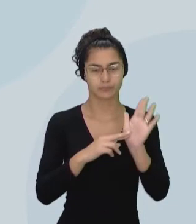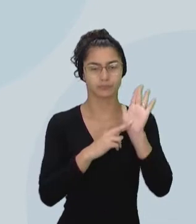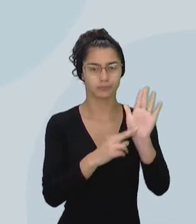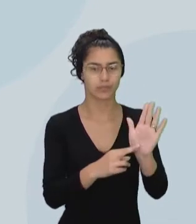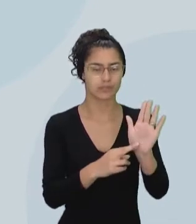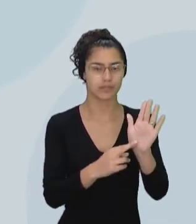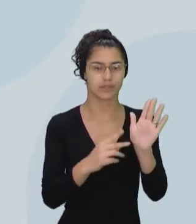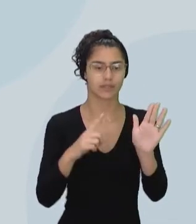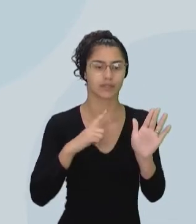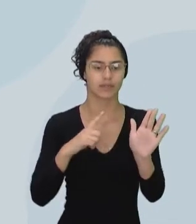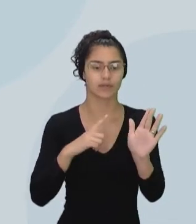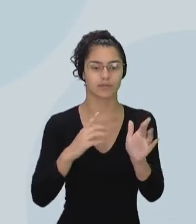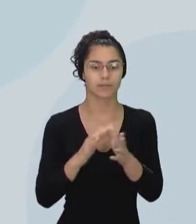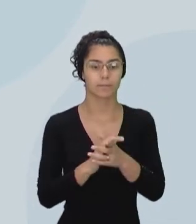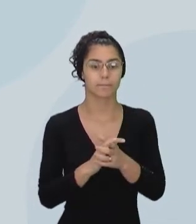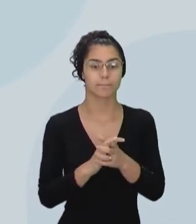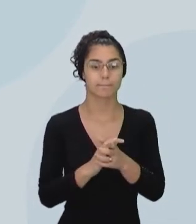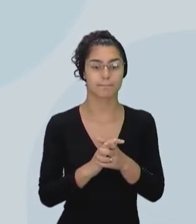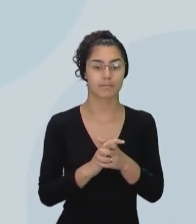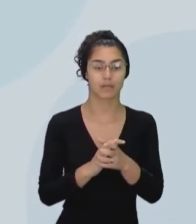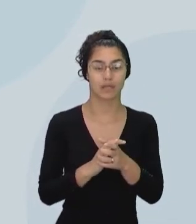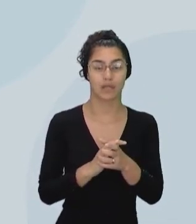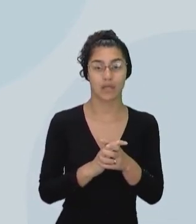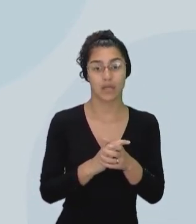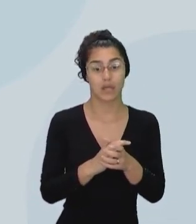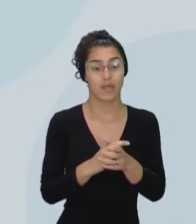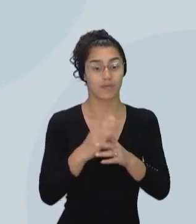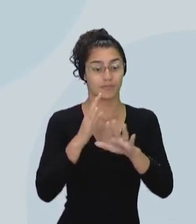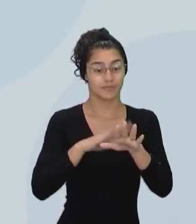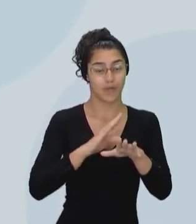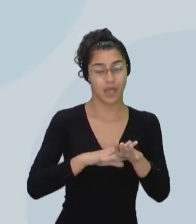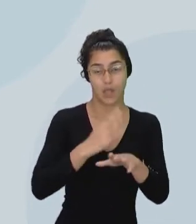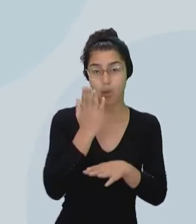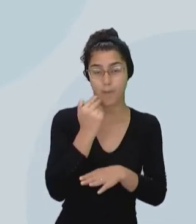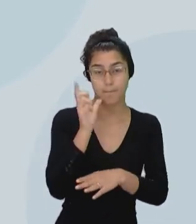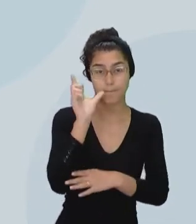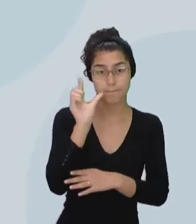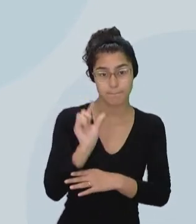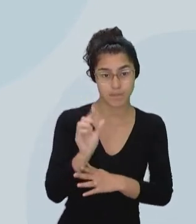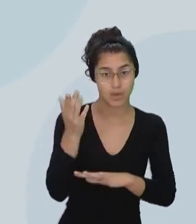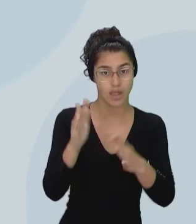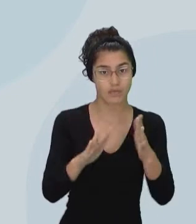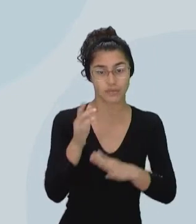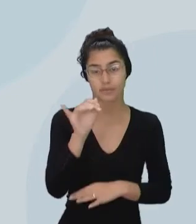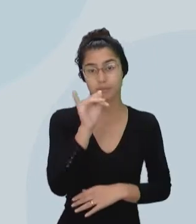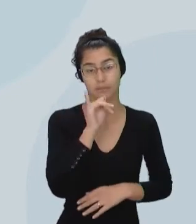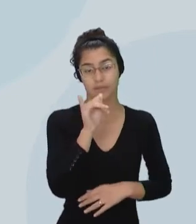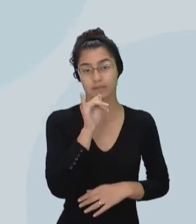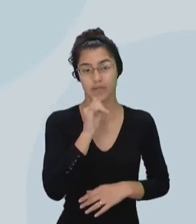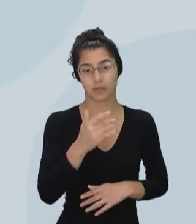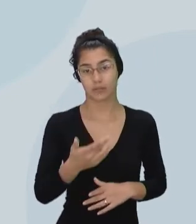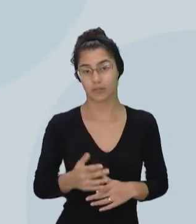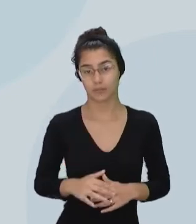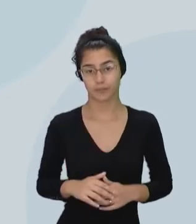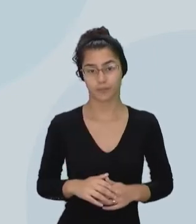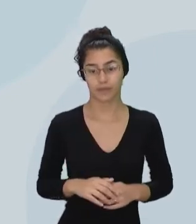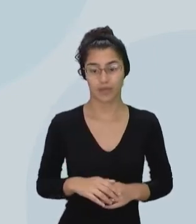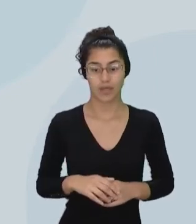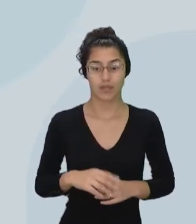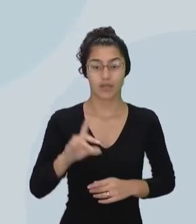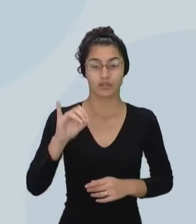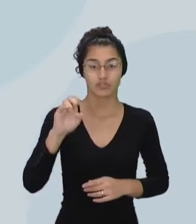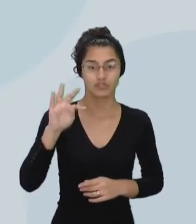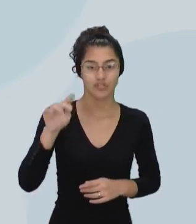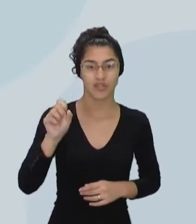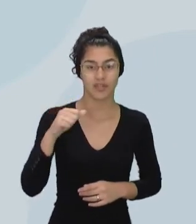a questão das dietas inadequadas, muitas vezes, por exemplo, essas dietas